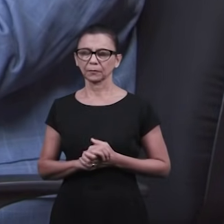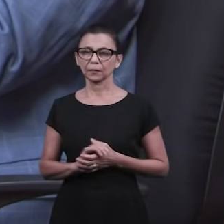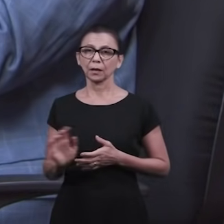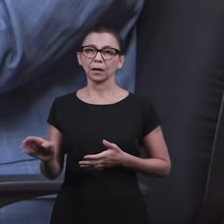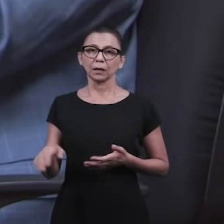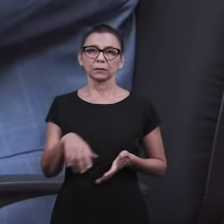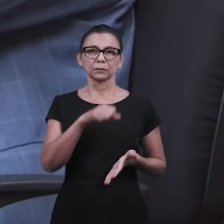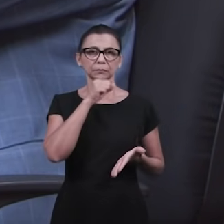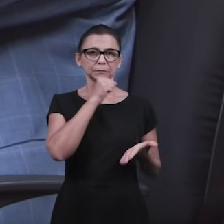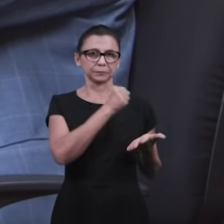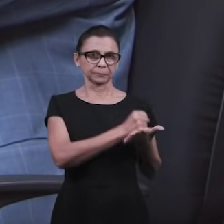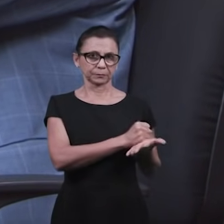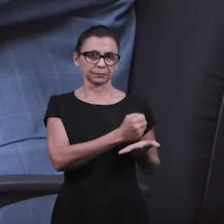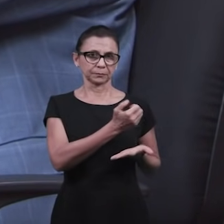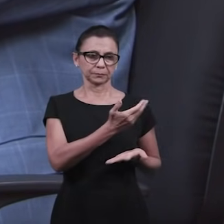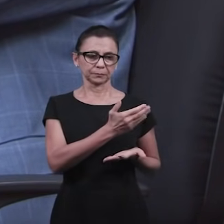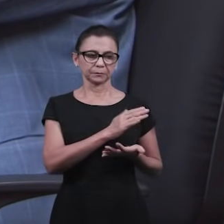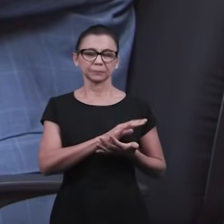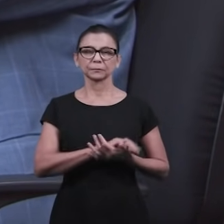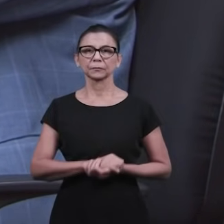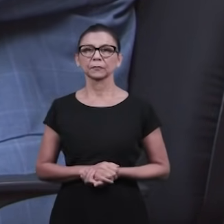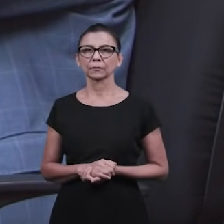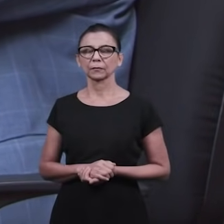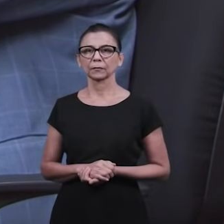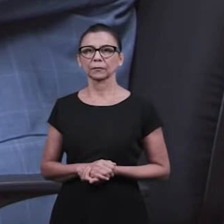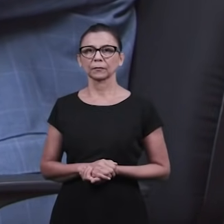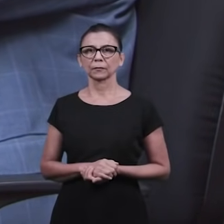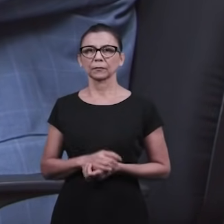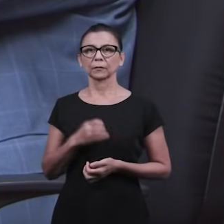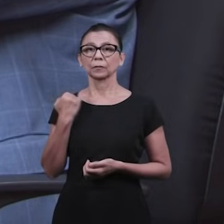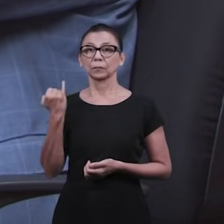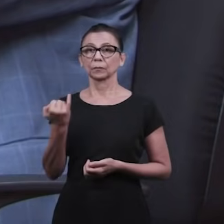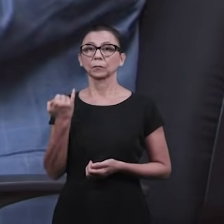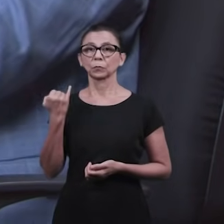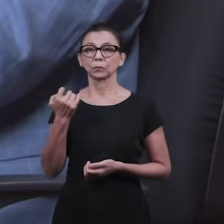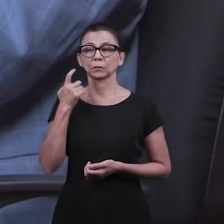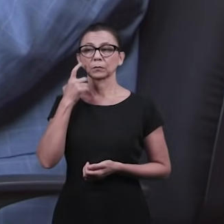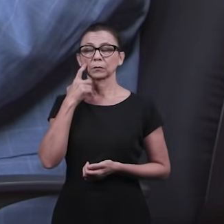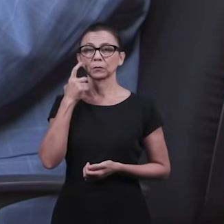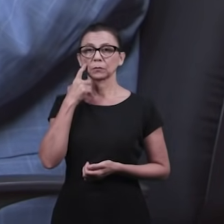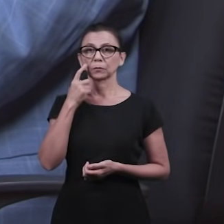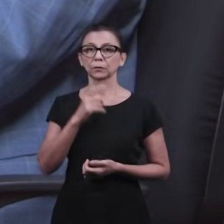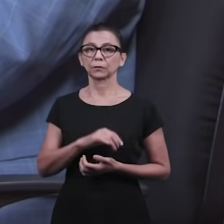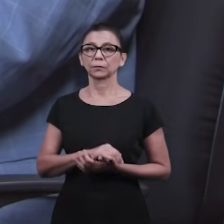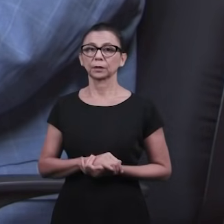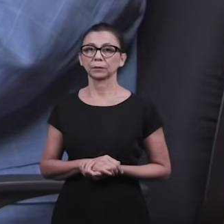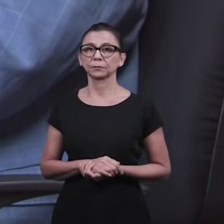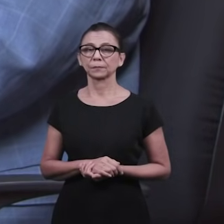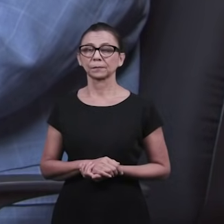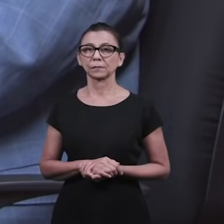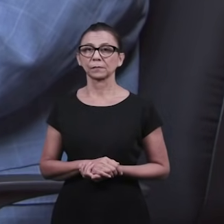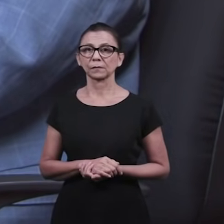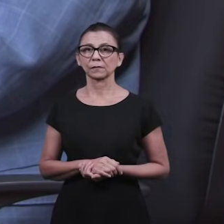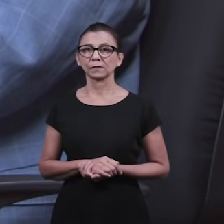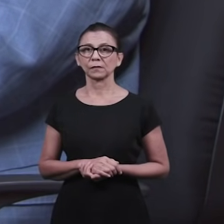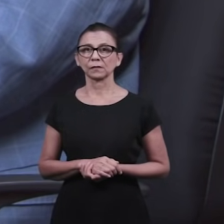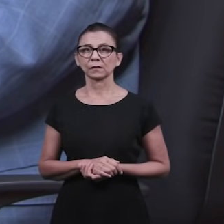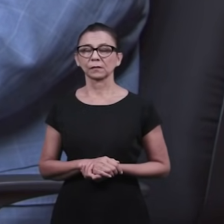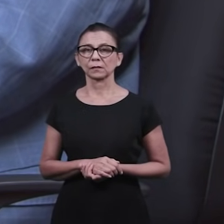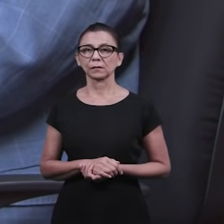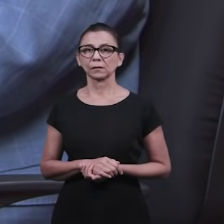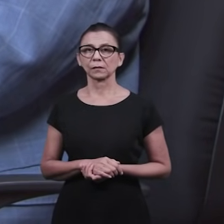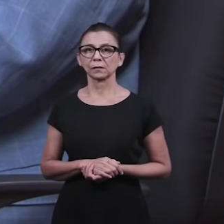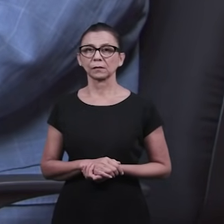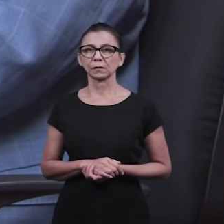Velho Testamento, aí entra uma coisa muito importante e que eu já falei aqui e torno a